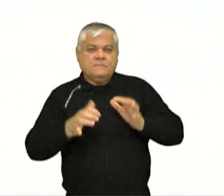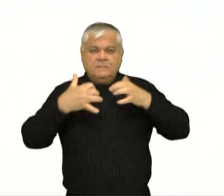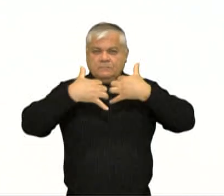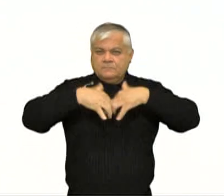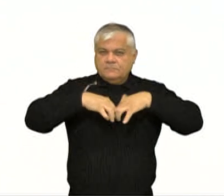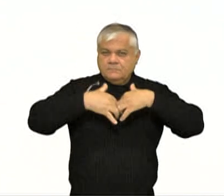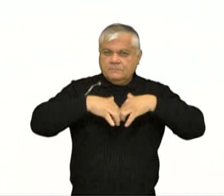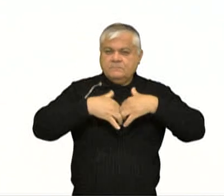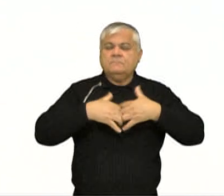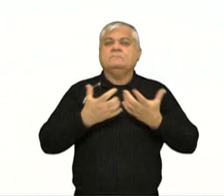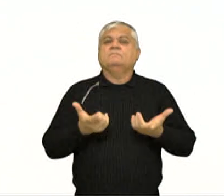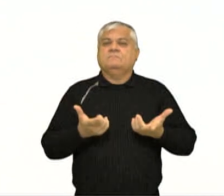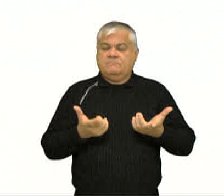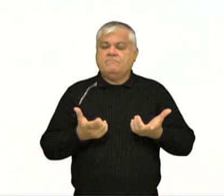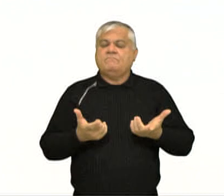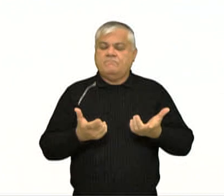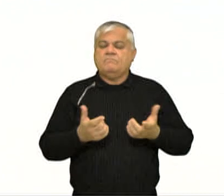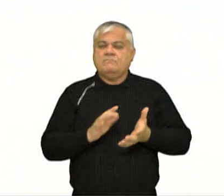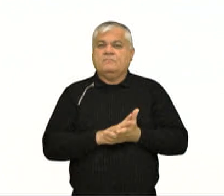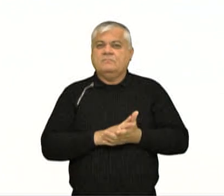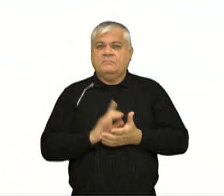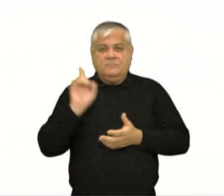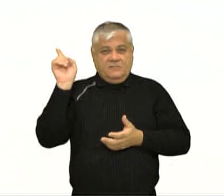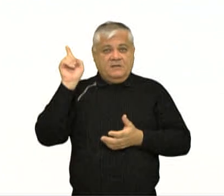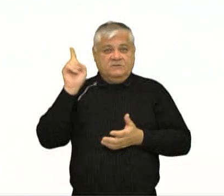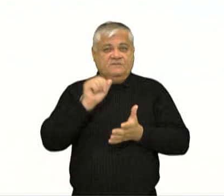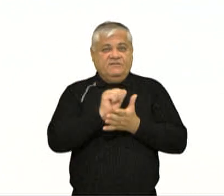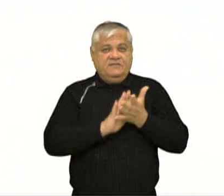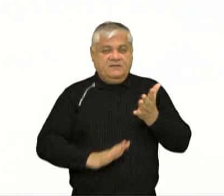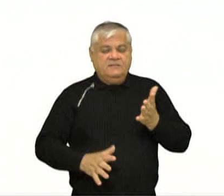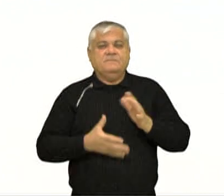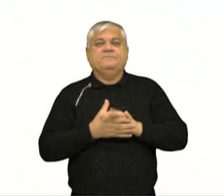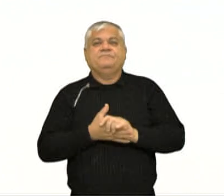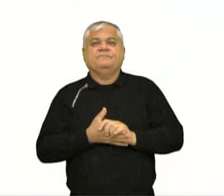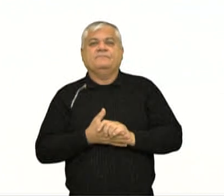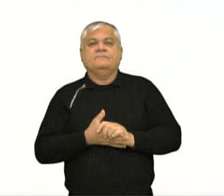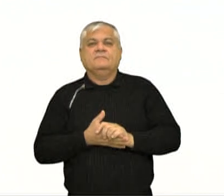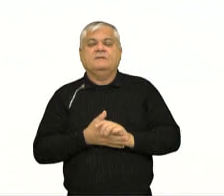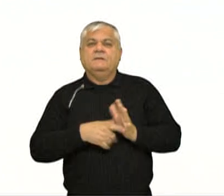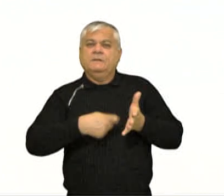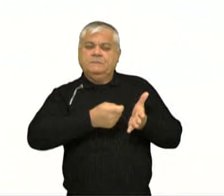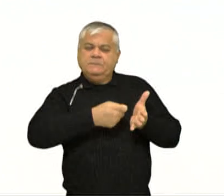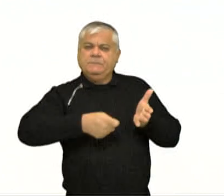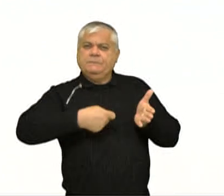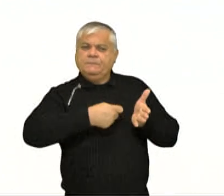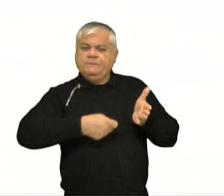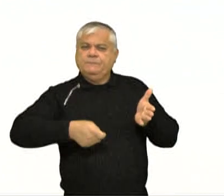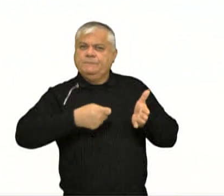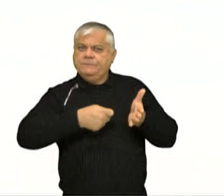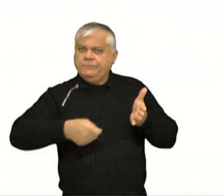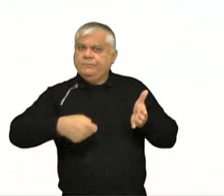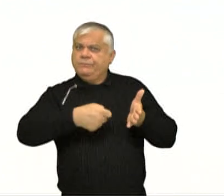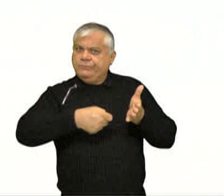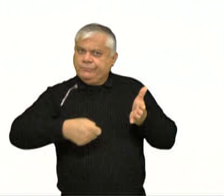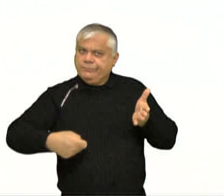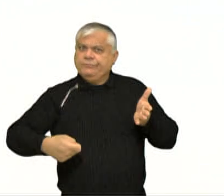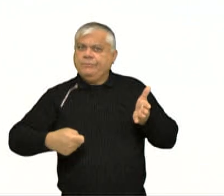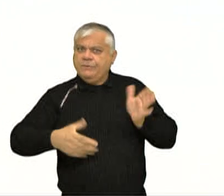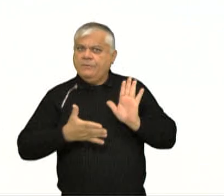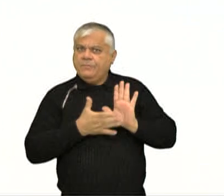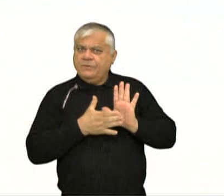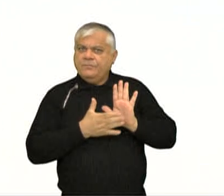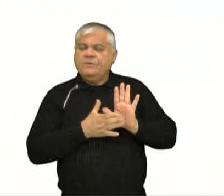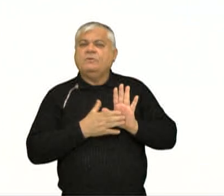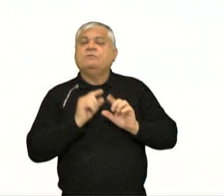você copiar o enunciado da nossa atividade, fazer as suas anotações sobre o que está proposto